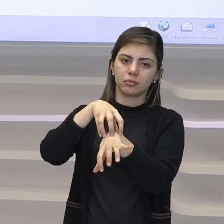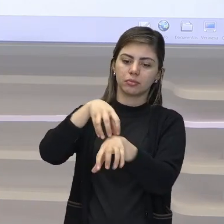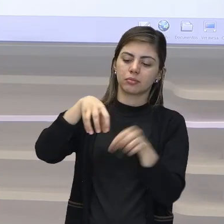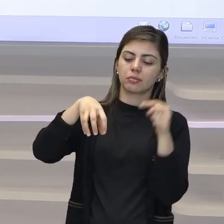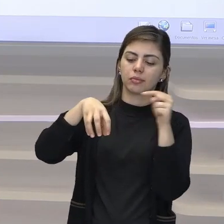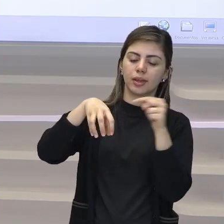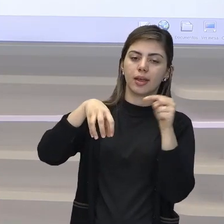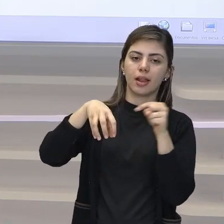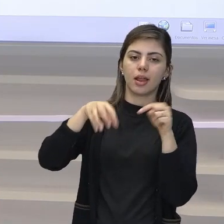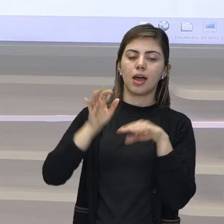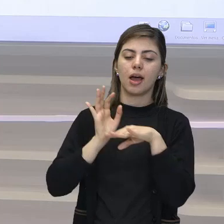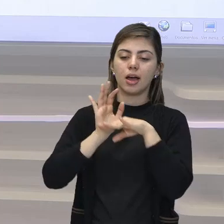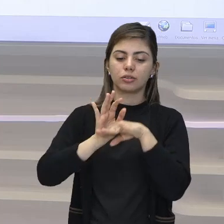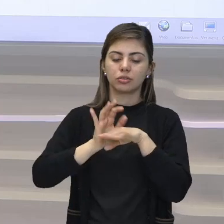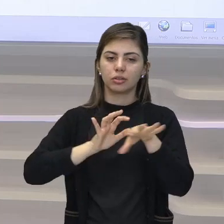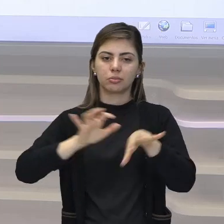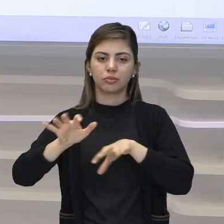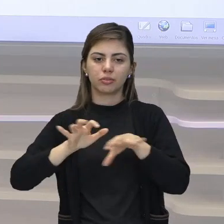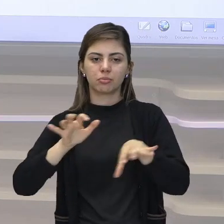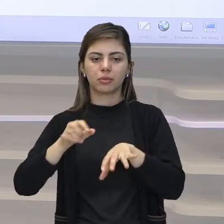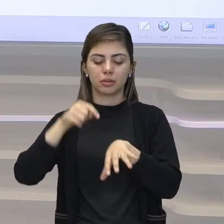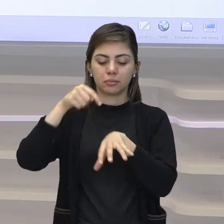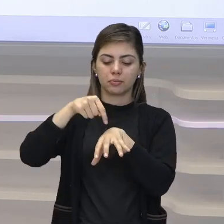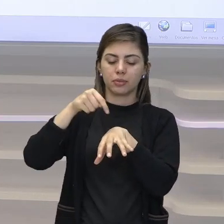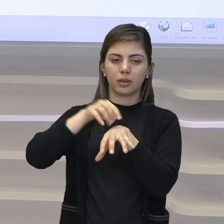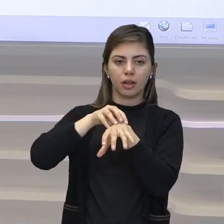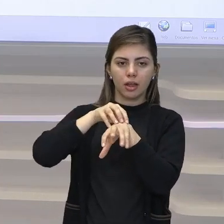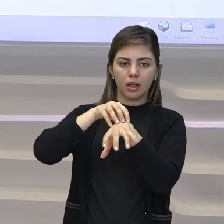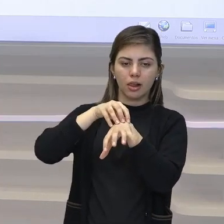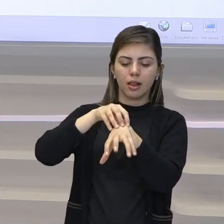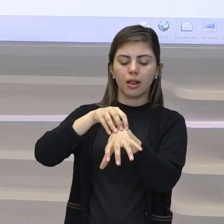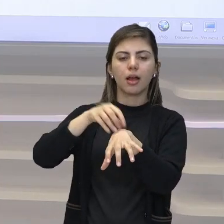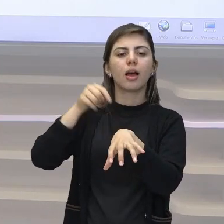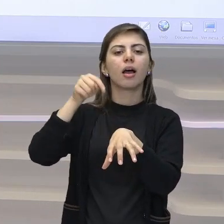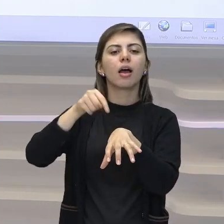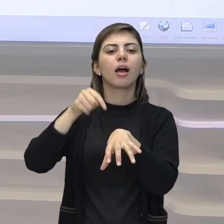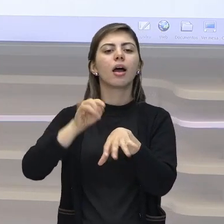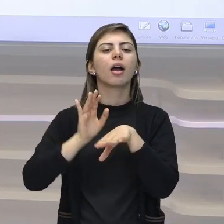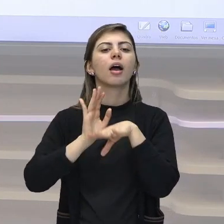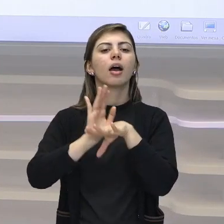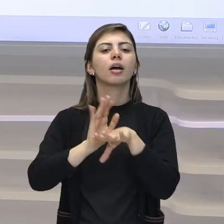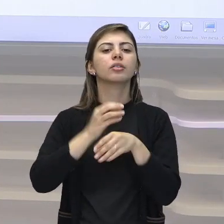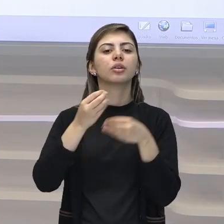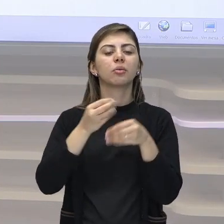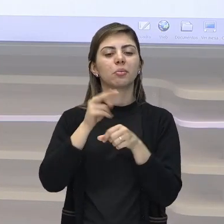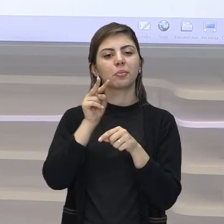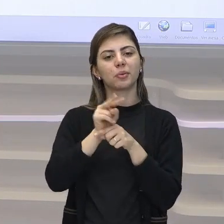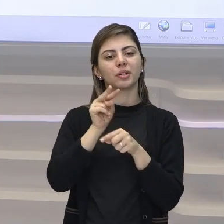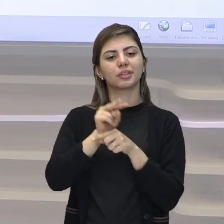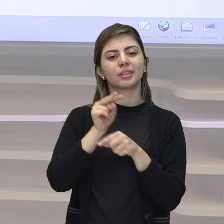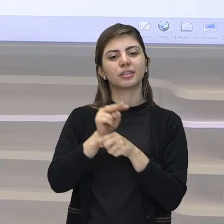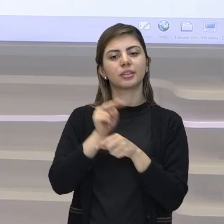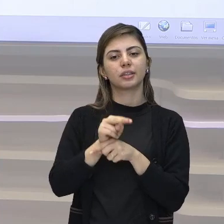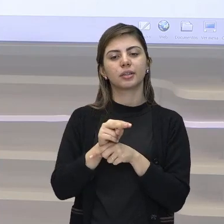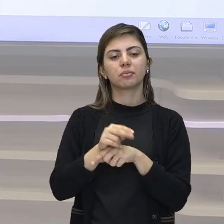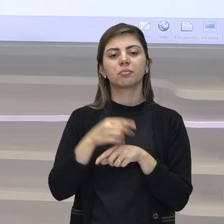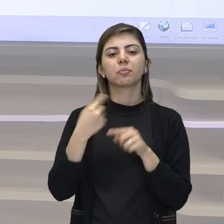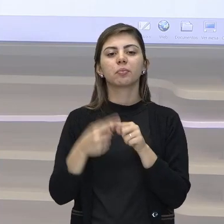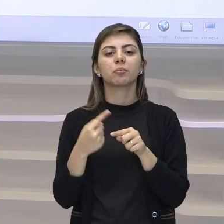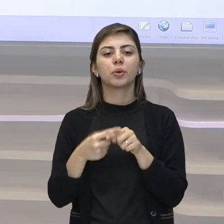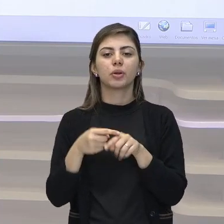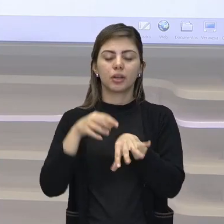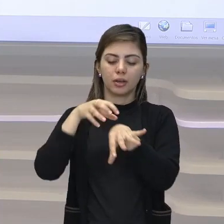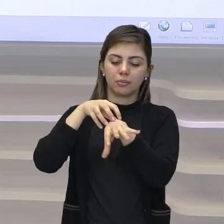locomovendo, né? E para o caranguejo, eremita, a anêmona o protege, porque a anêmona ela tem tentáculo